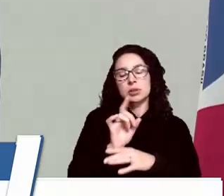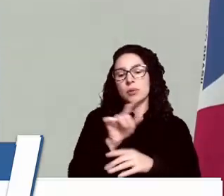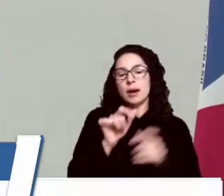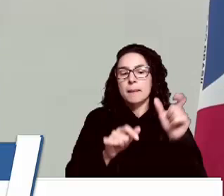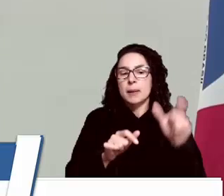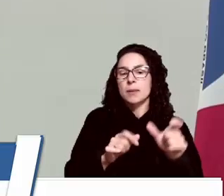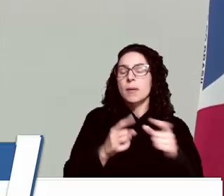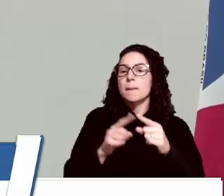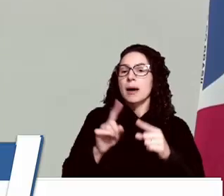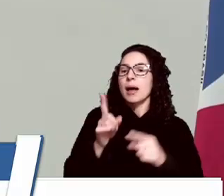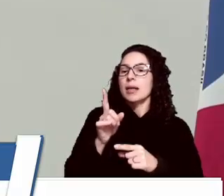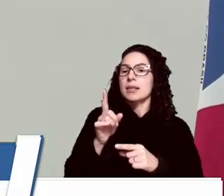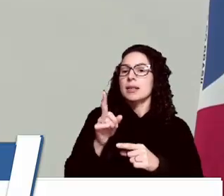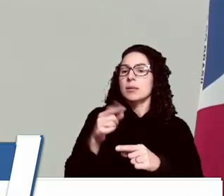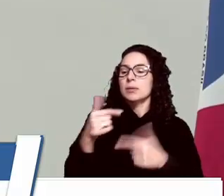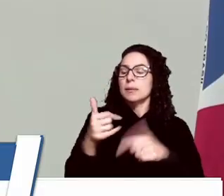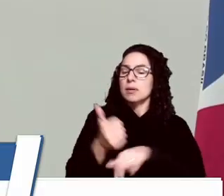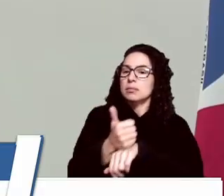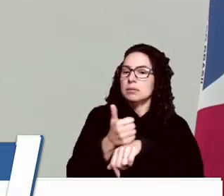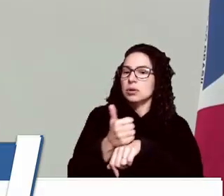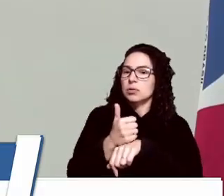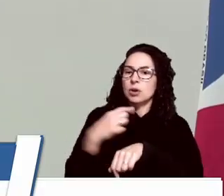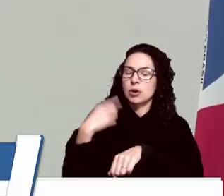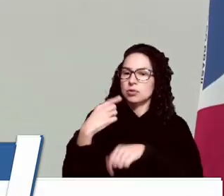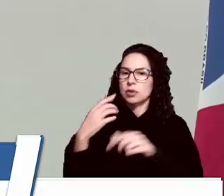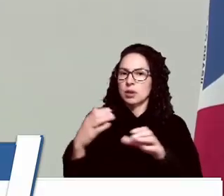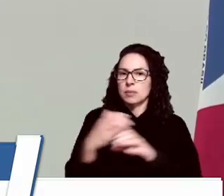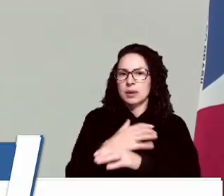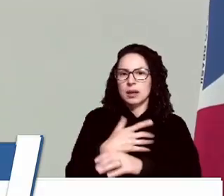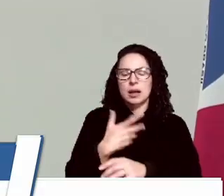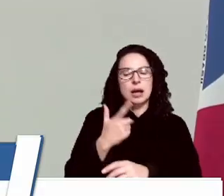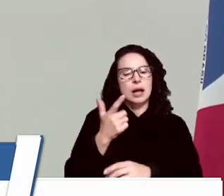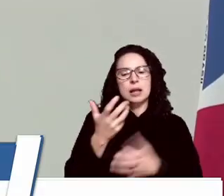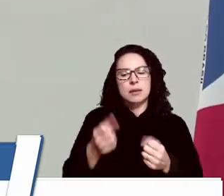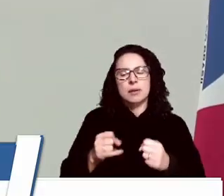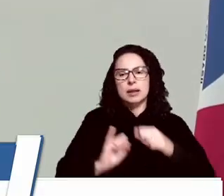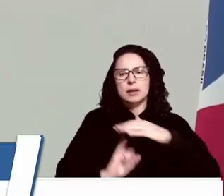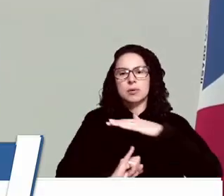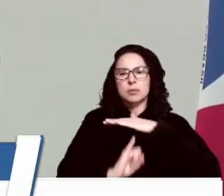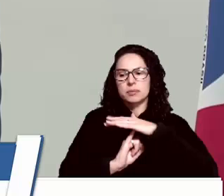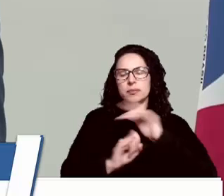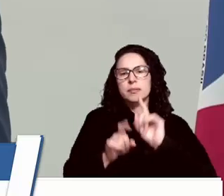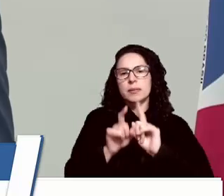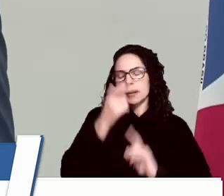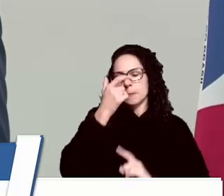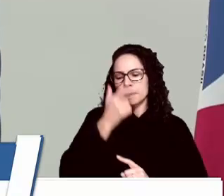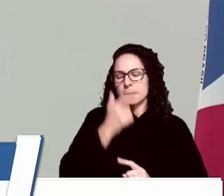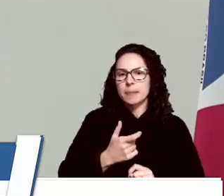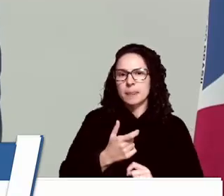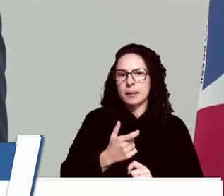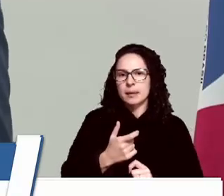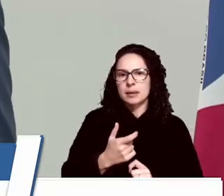advocacia como um todo. Ele não aceita, enquanto instituição e como pessoa, que